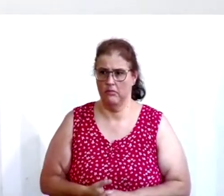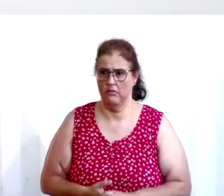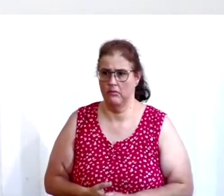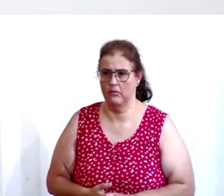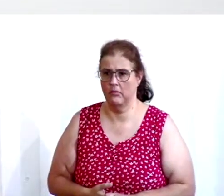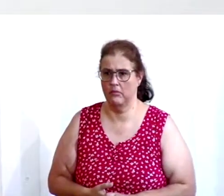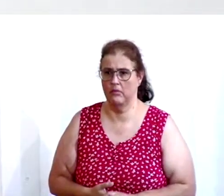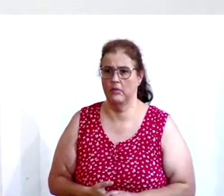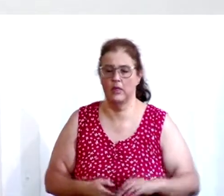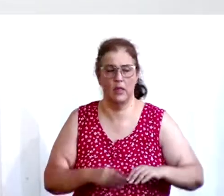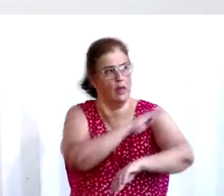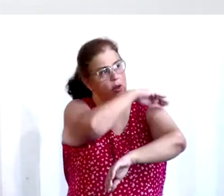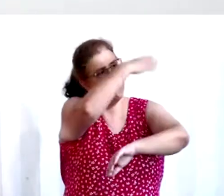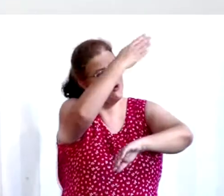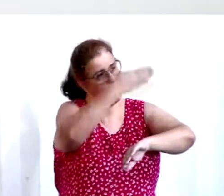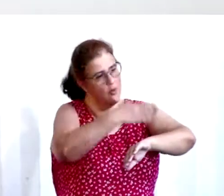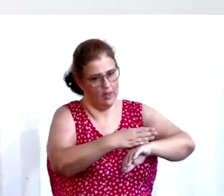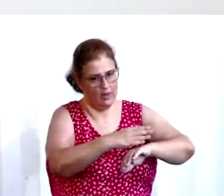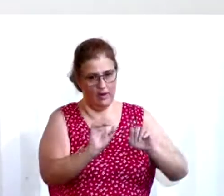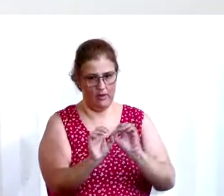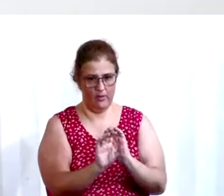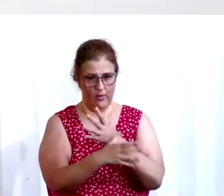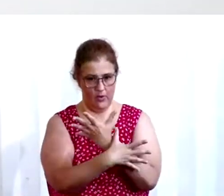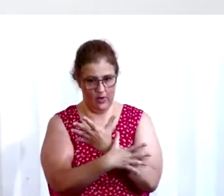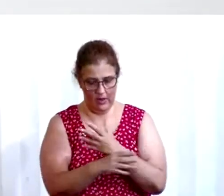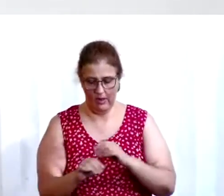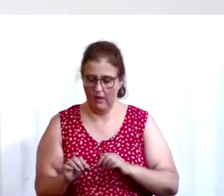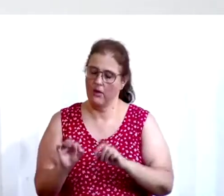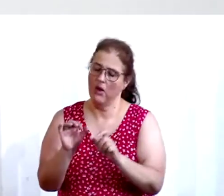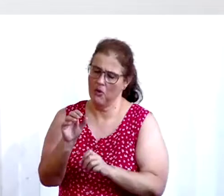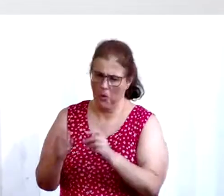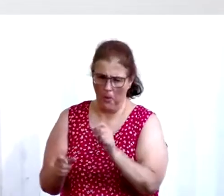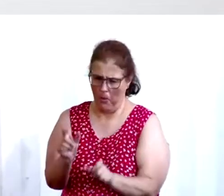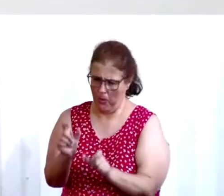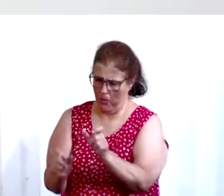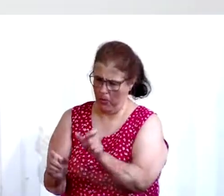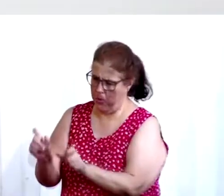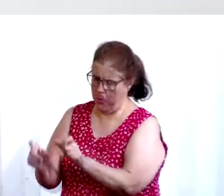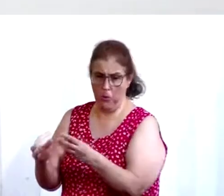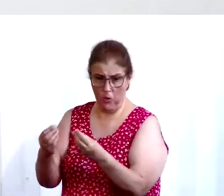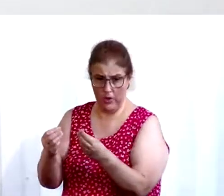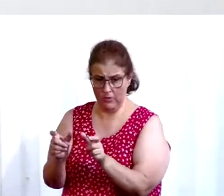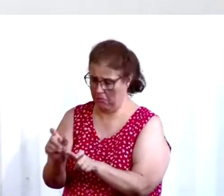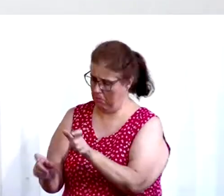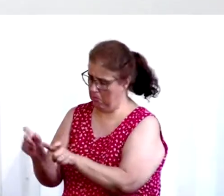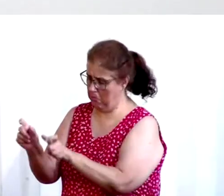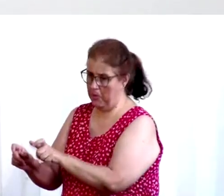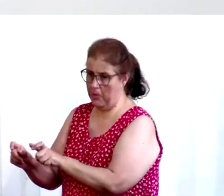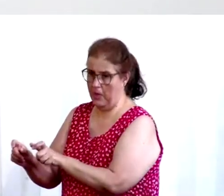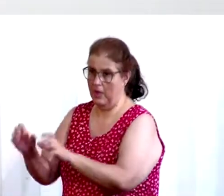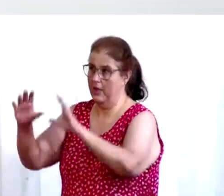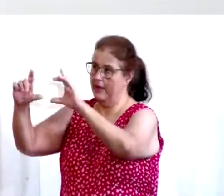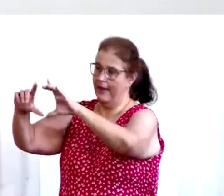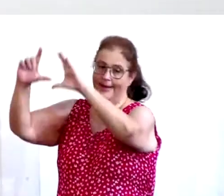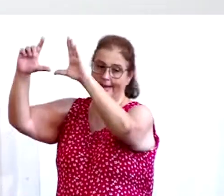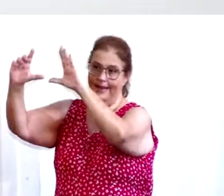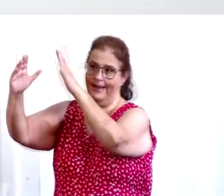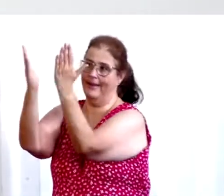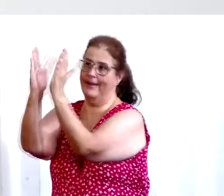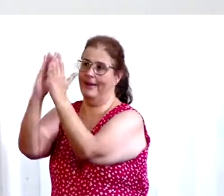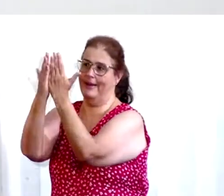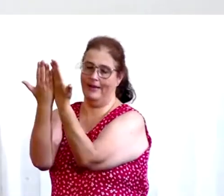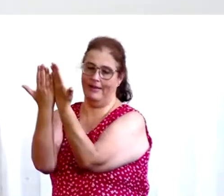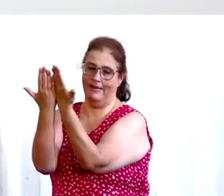Uma montanha, um deserto, muita gente nesse deserto e em cima na folha uma Bíblia. Desenhe uma